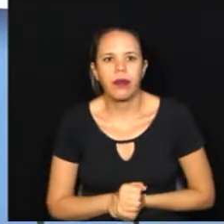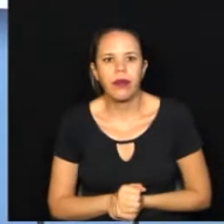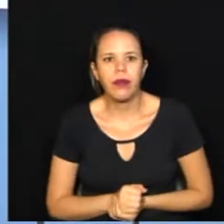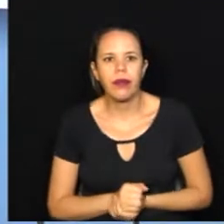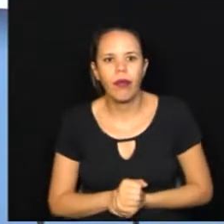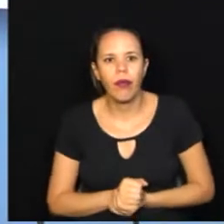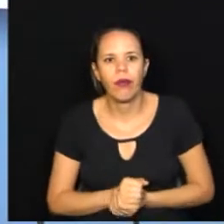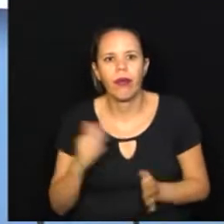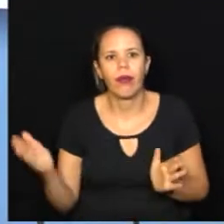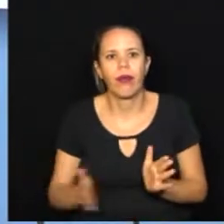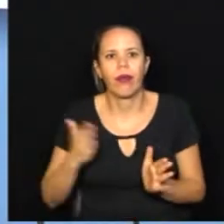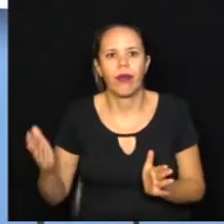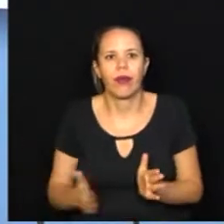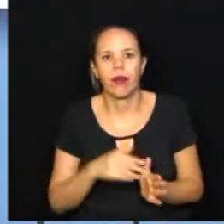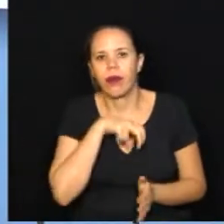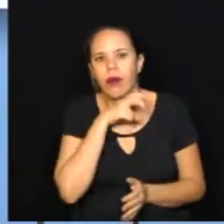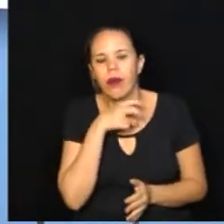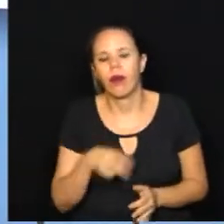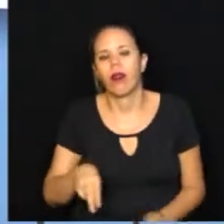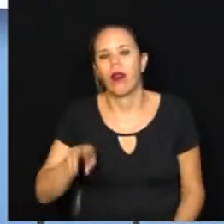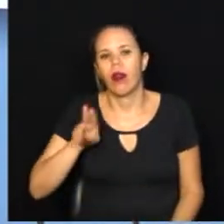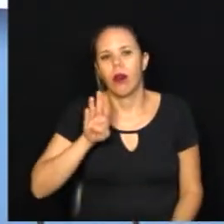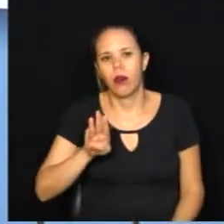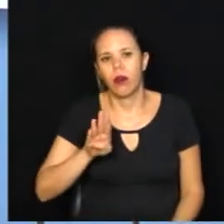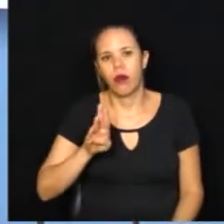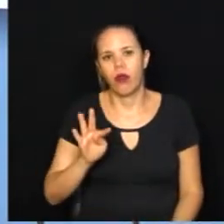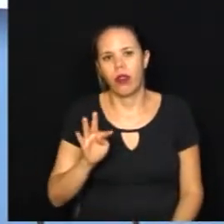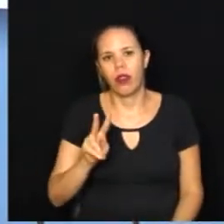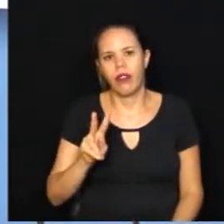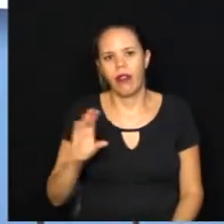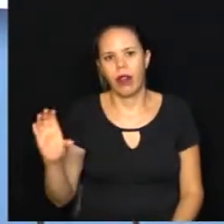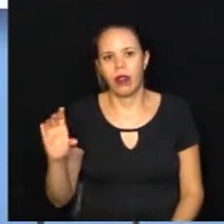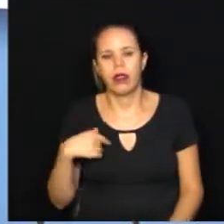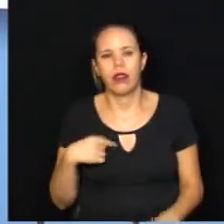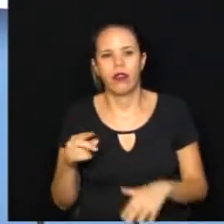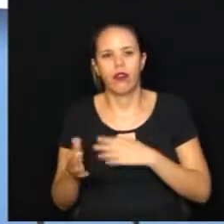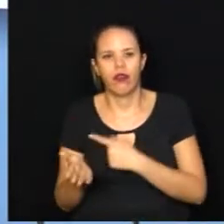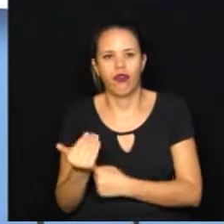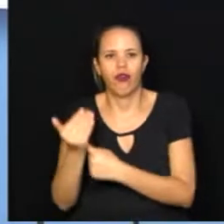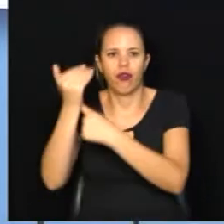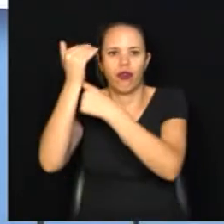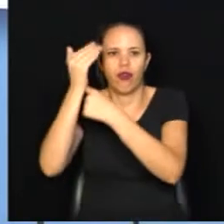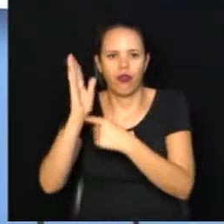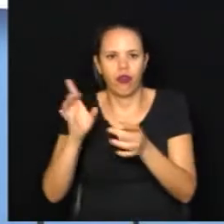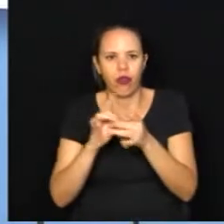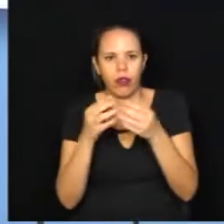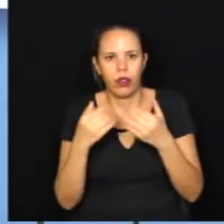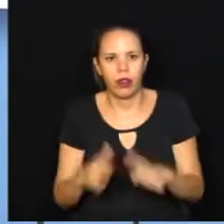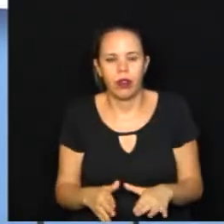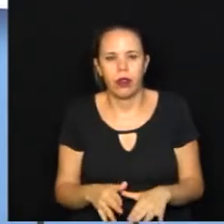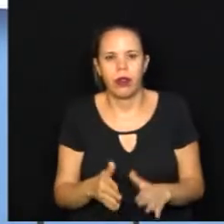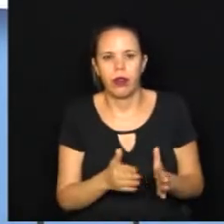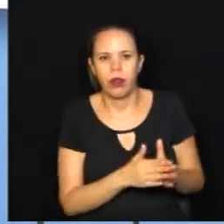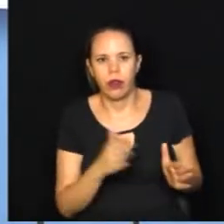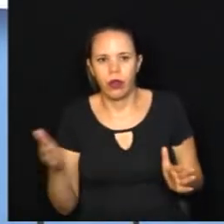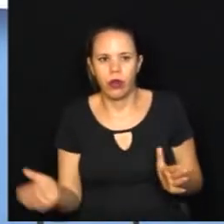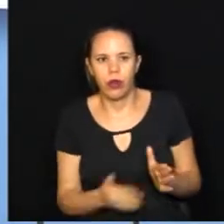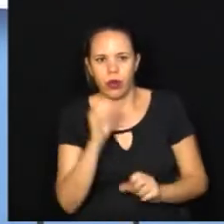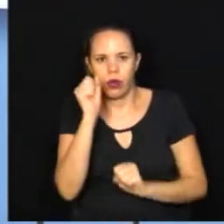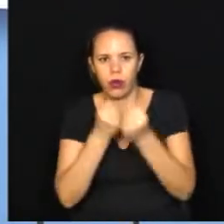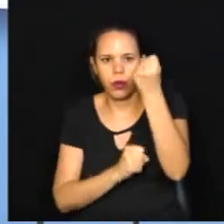E para a produção da Butanvac, o Instituto deverá usar uma tecnologia já disponível em sua fábrica